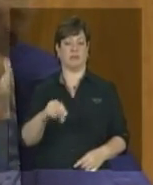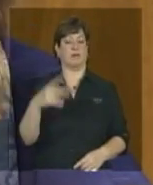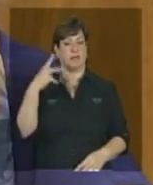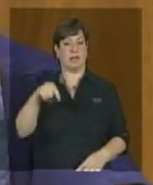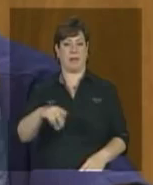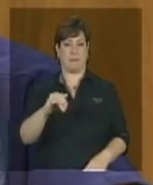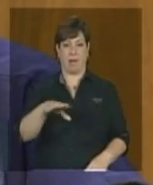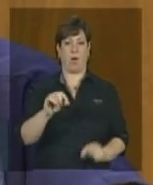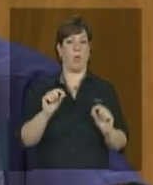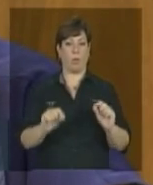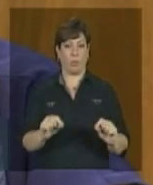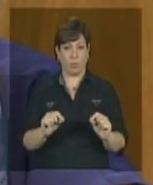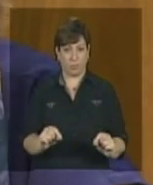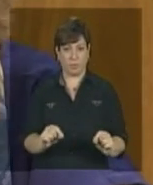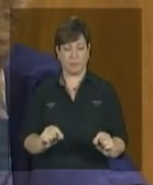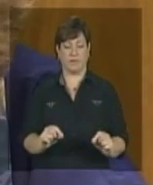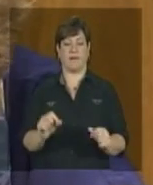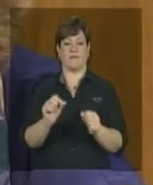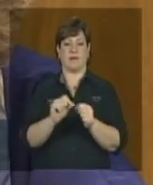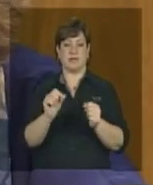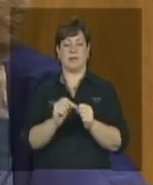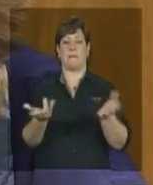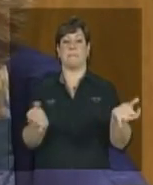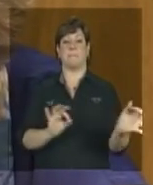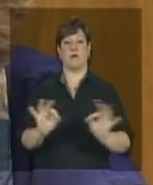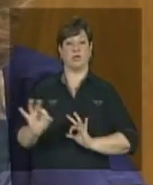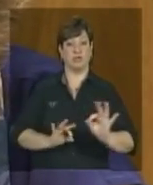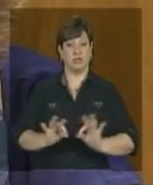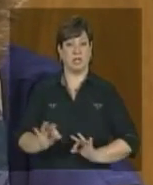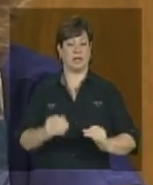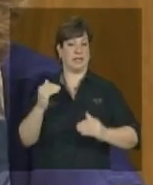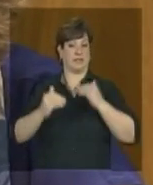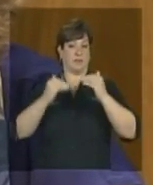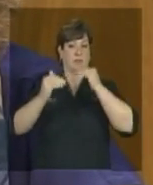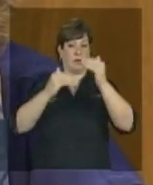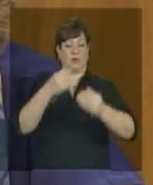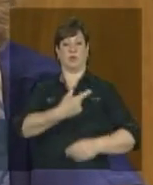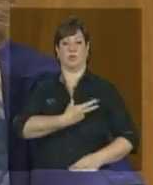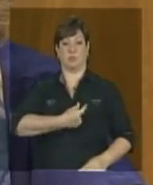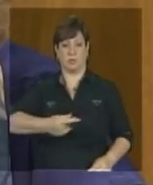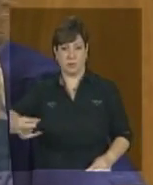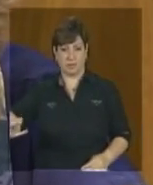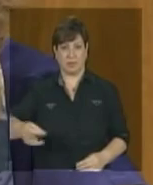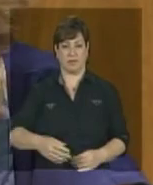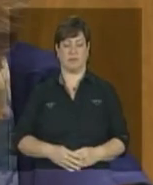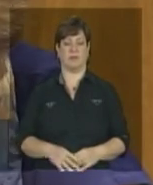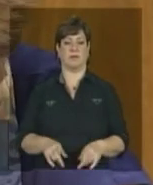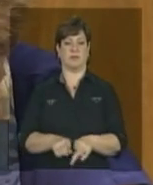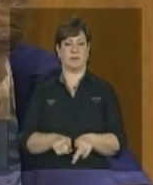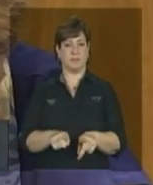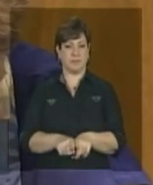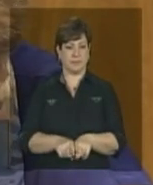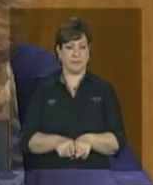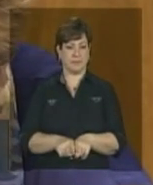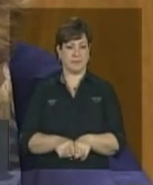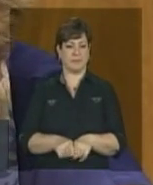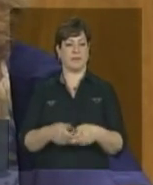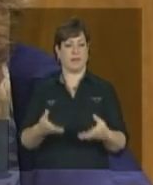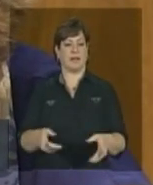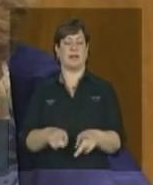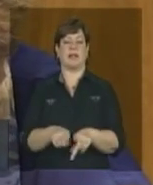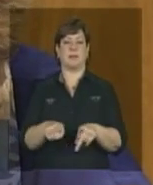seria, digamos, promover projetos de desenvolvimento sustentável e aí